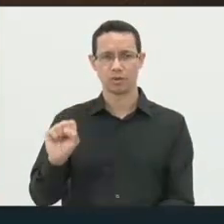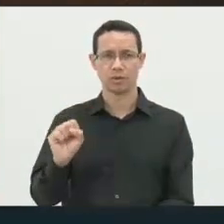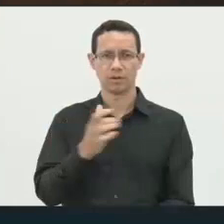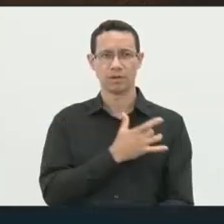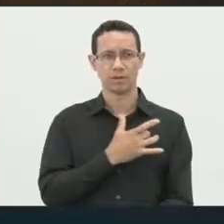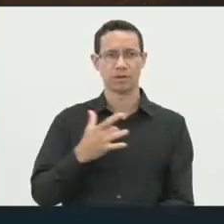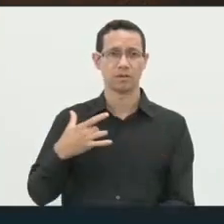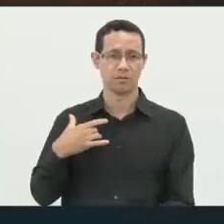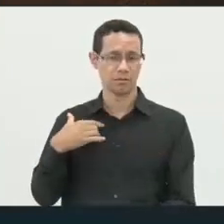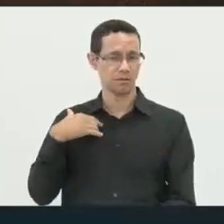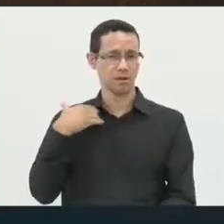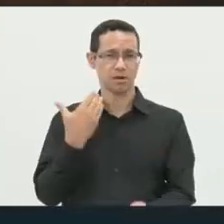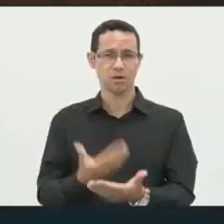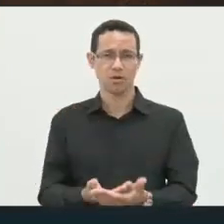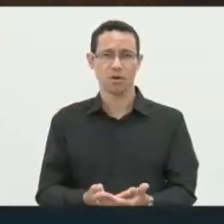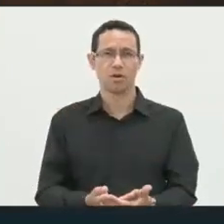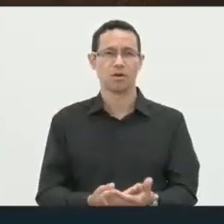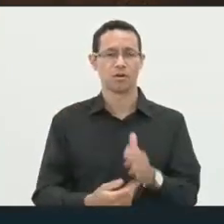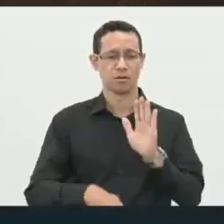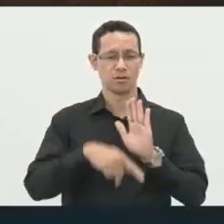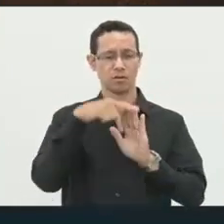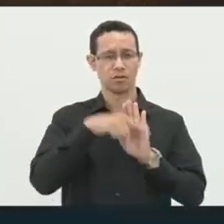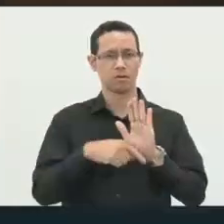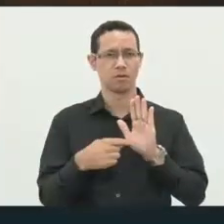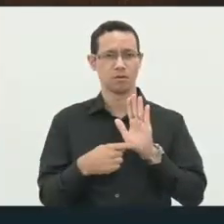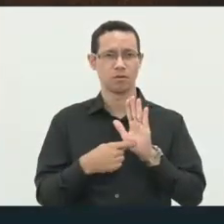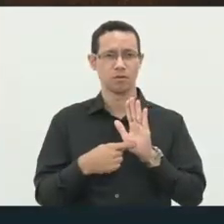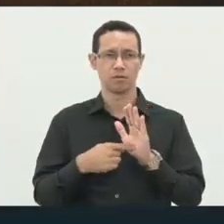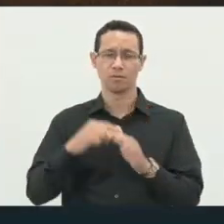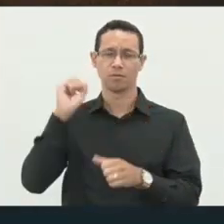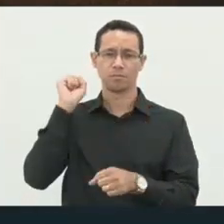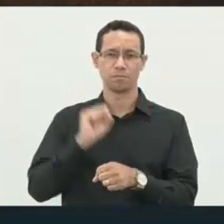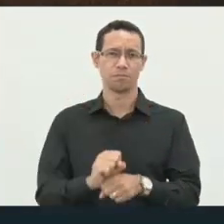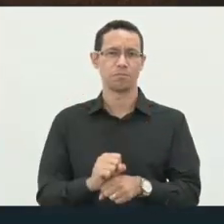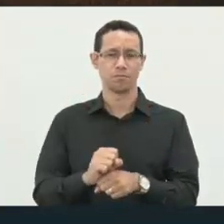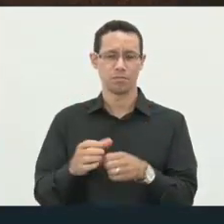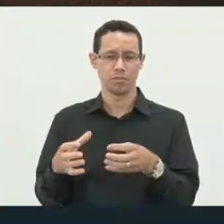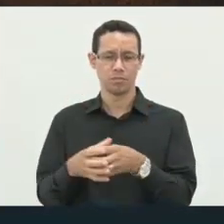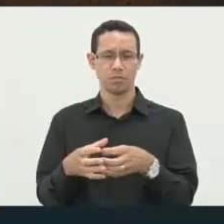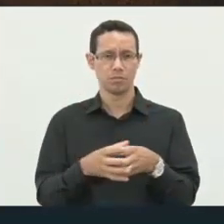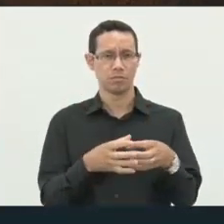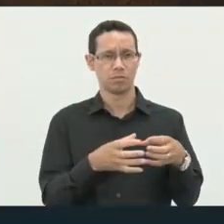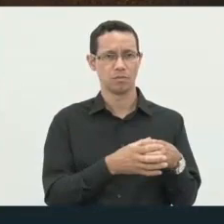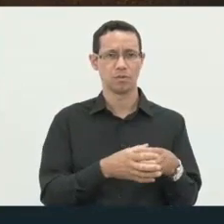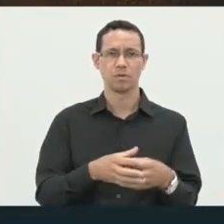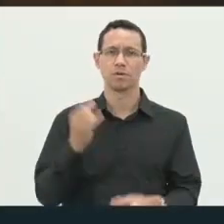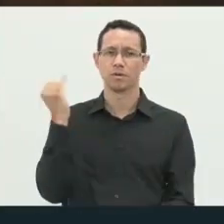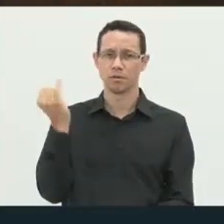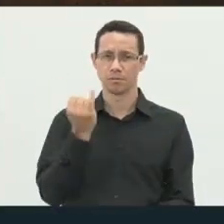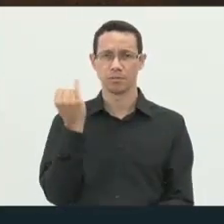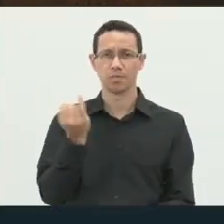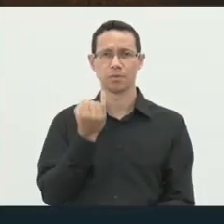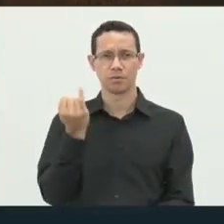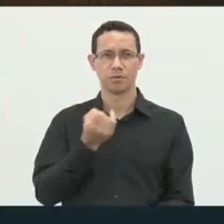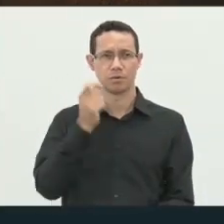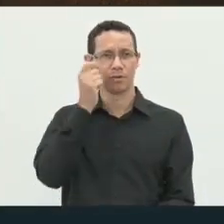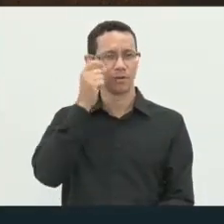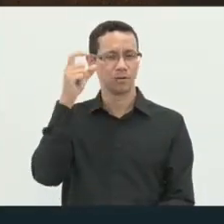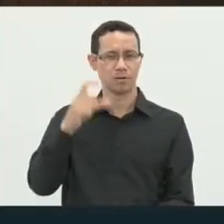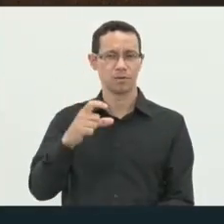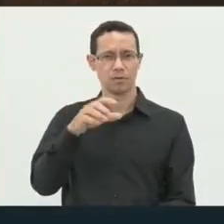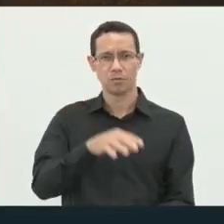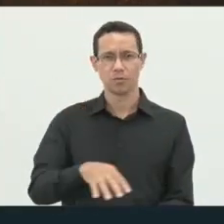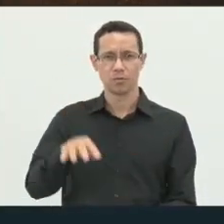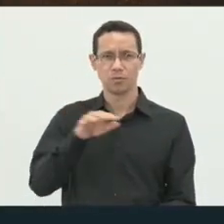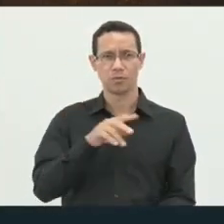infelizmente esse projeto ele tá parado ainda nas comissões e é um projeto de suma importância e de interesse de toda a população não